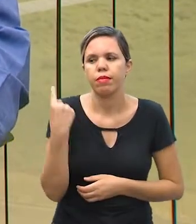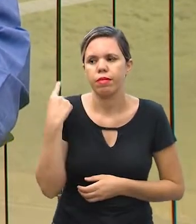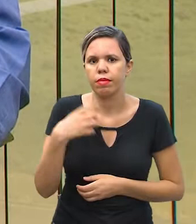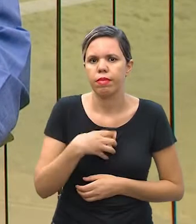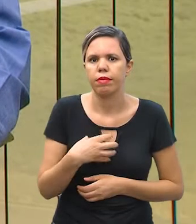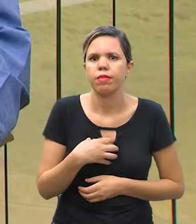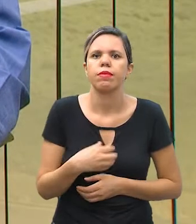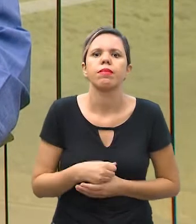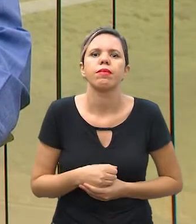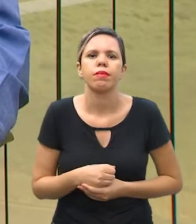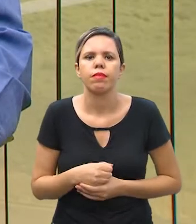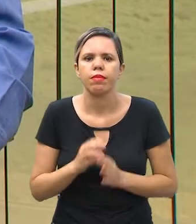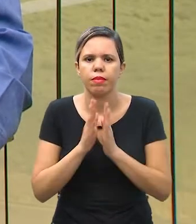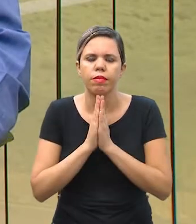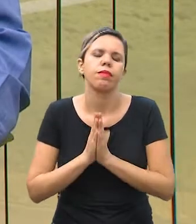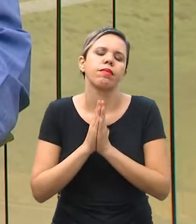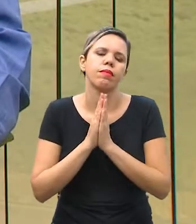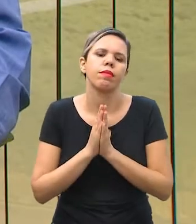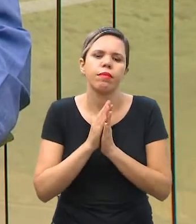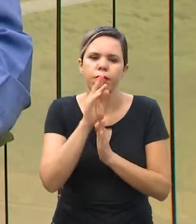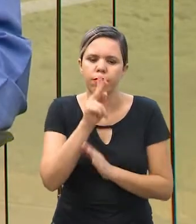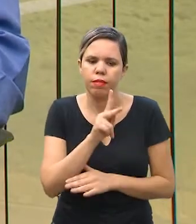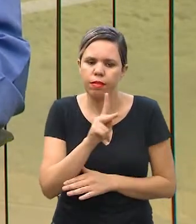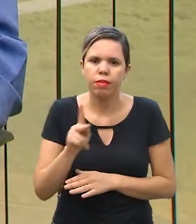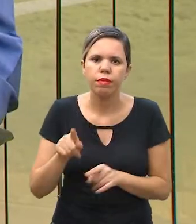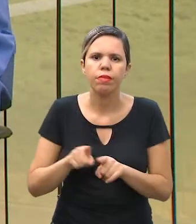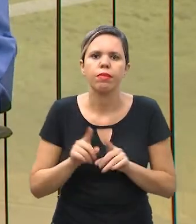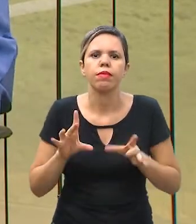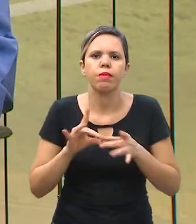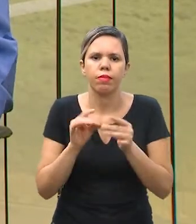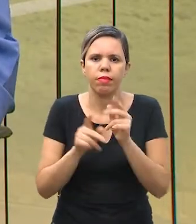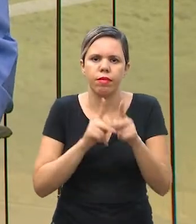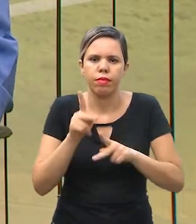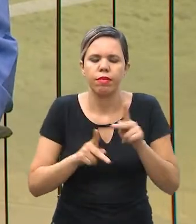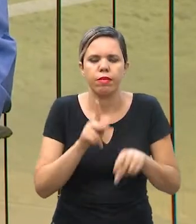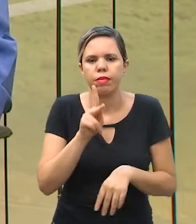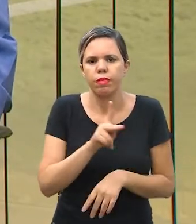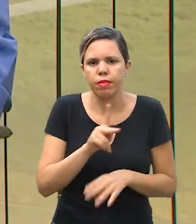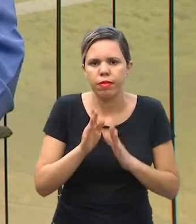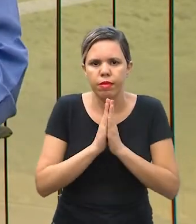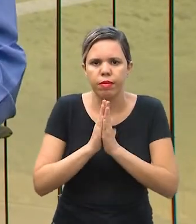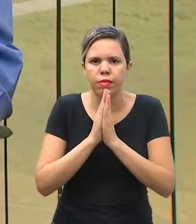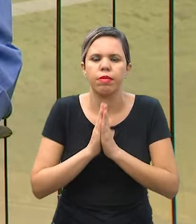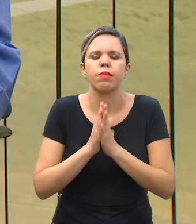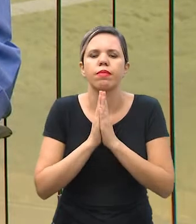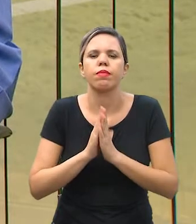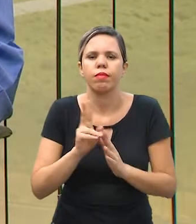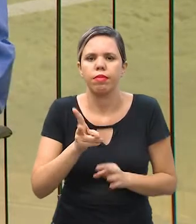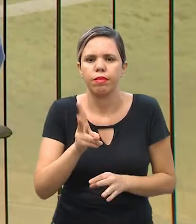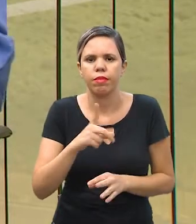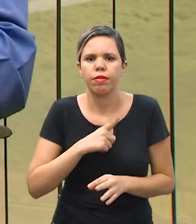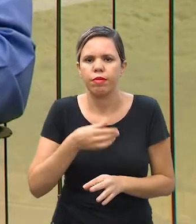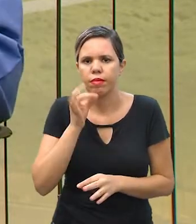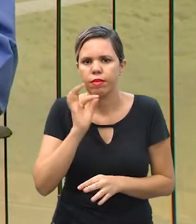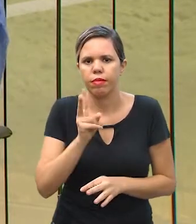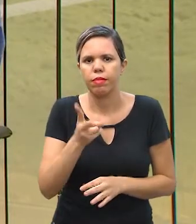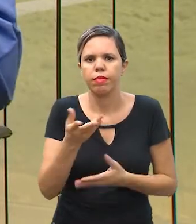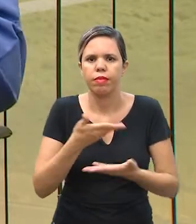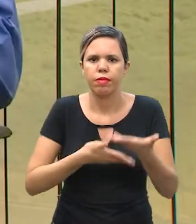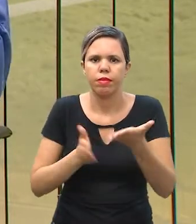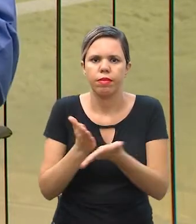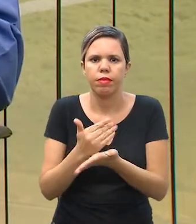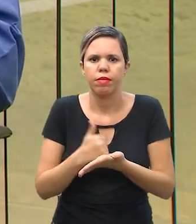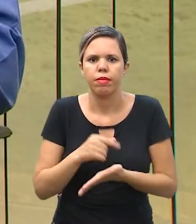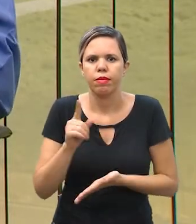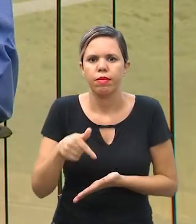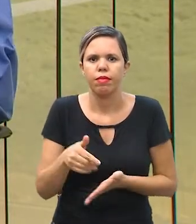na Bahia, ela rezava o terço, então juntava o povo para rezar o terço. E depois da reza do terço, sempre tinha um cafezinho, um bolo,